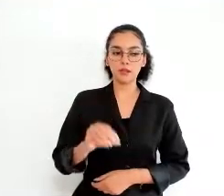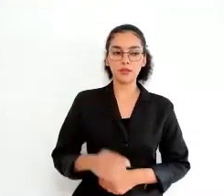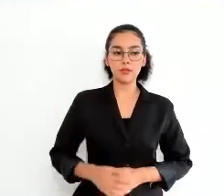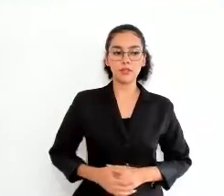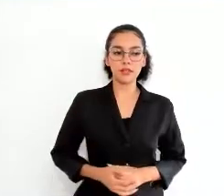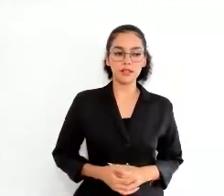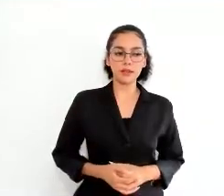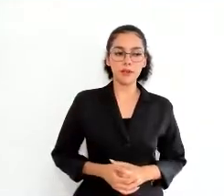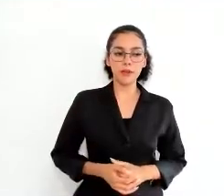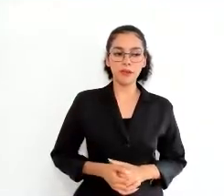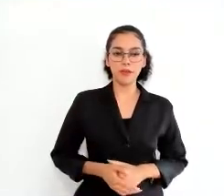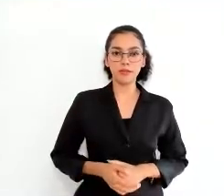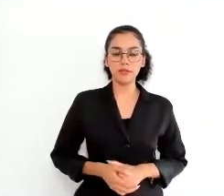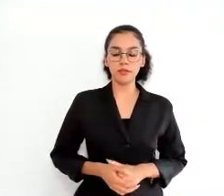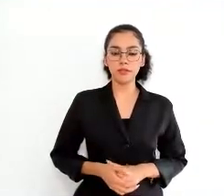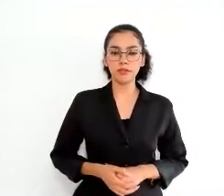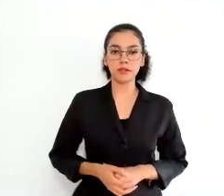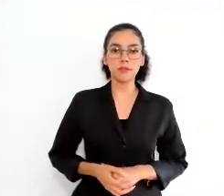Podem tomar assento.